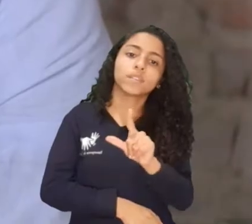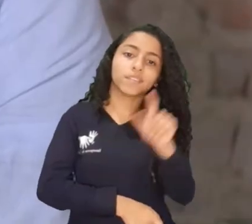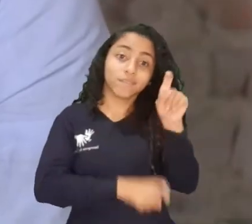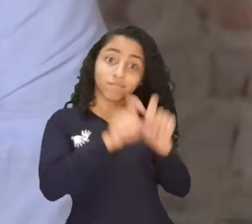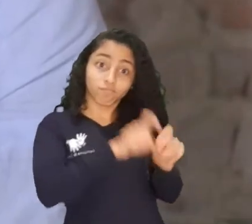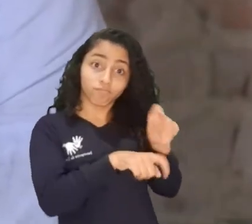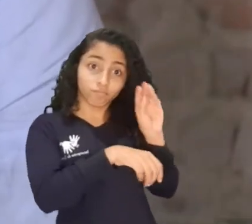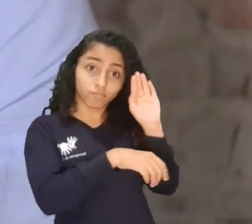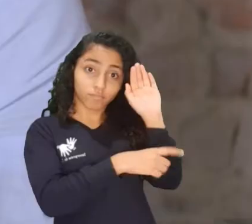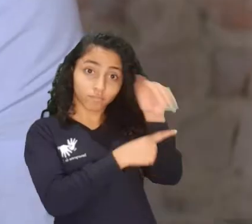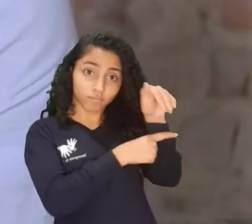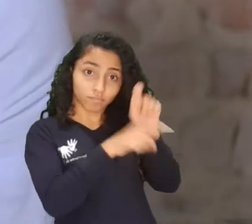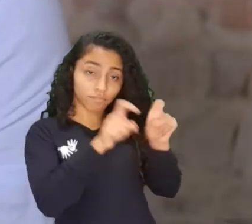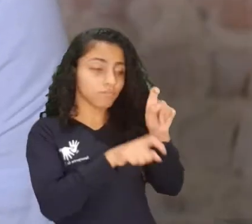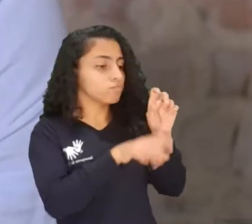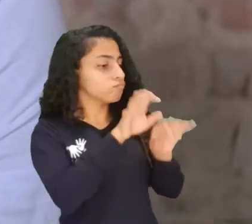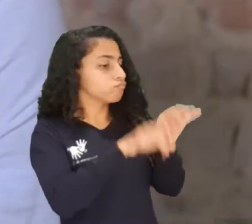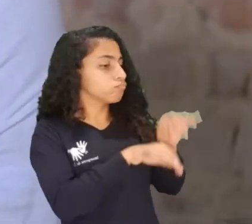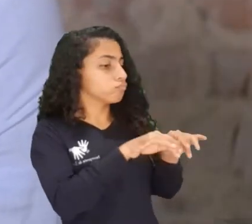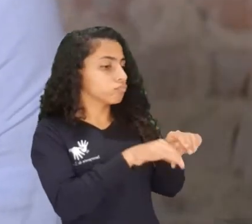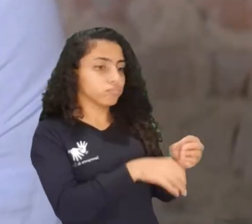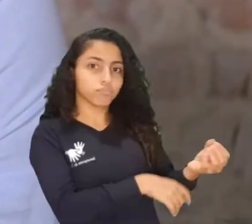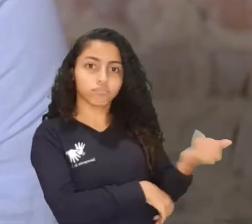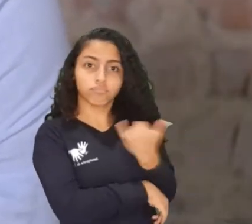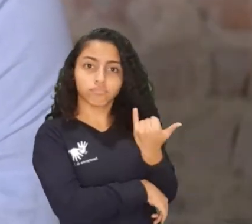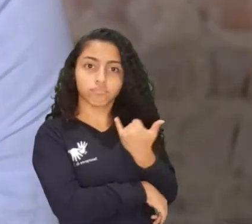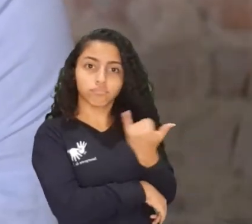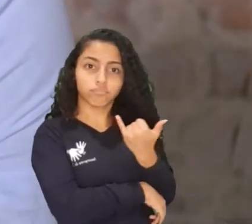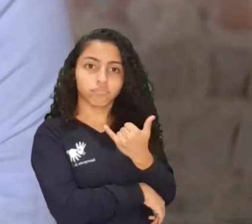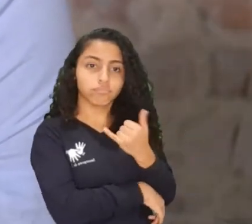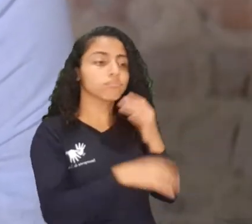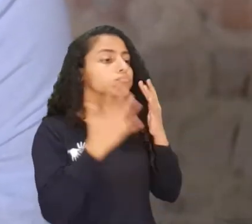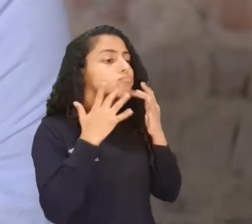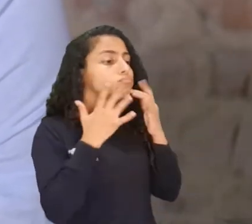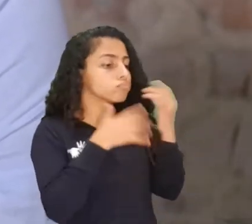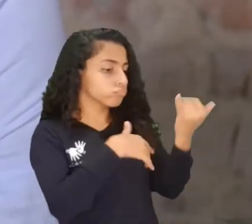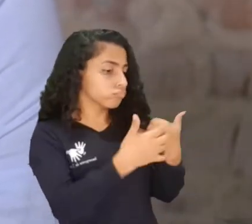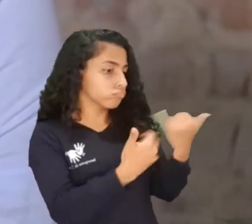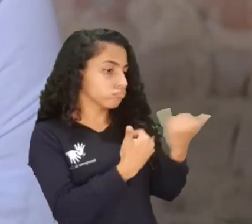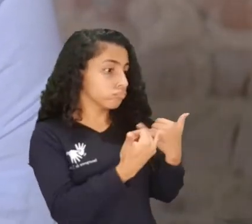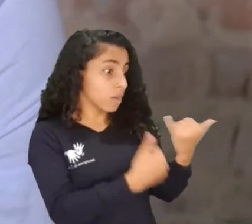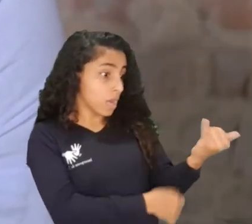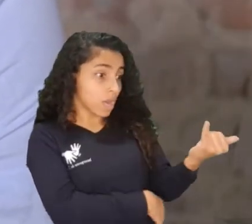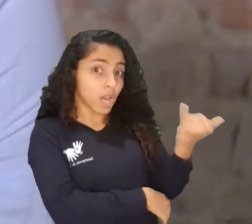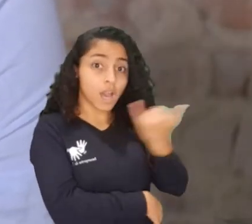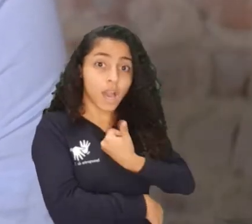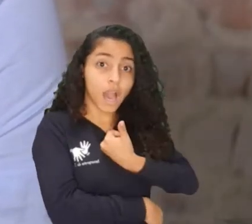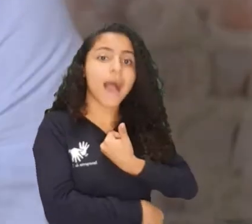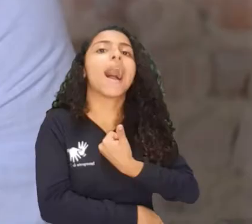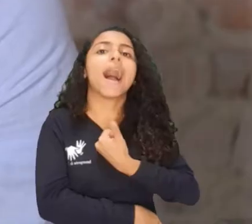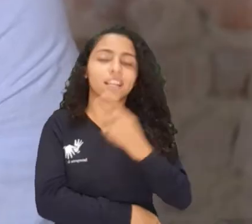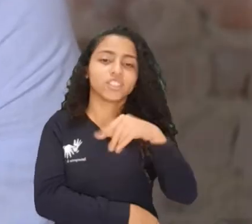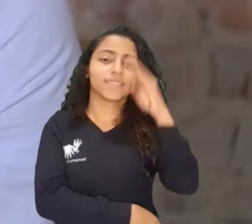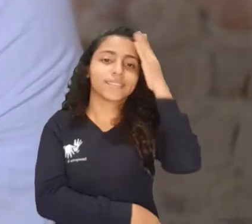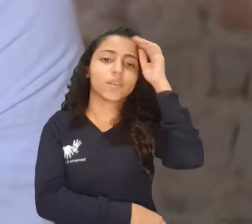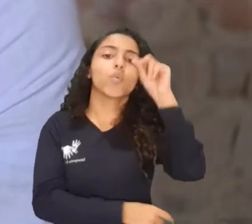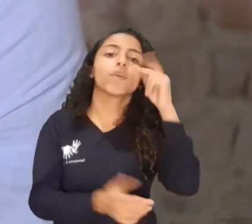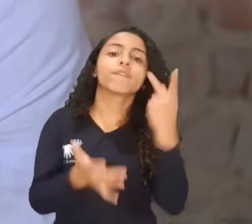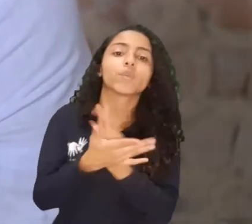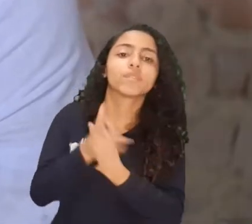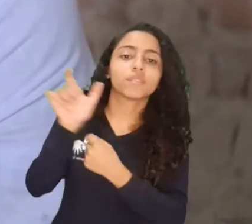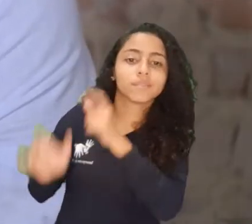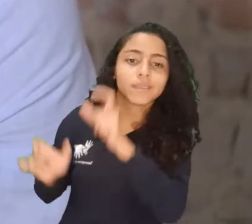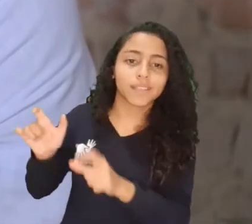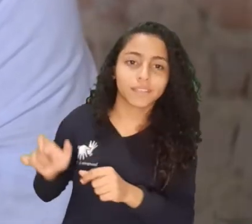e a partir do final dessa simulação a gente consegue dizer o que pode acontecer com essa espécie. Então, resumindo, como é que eu